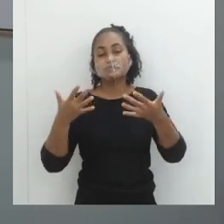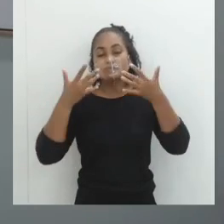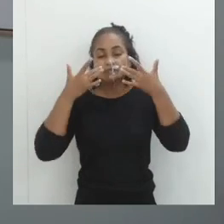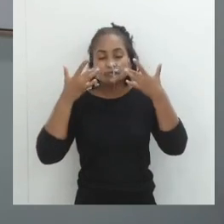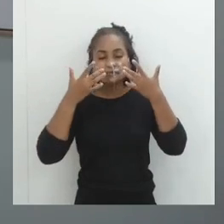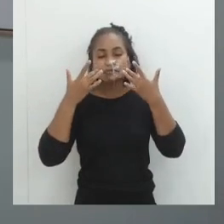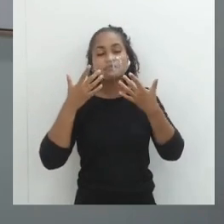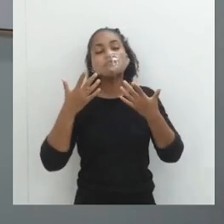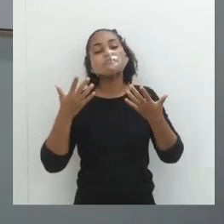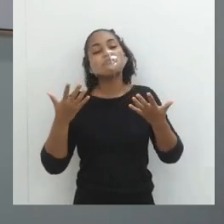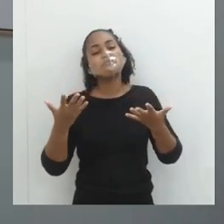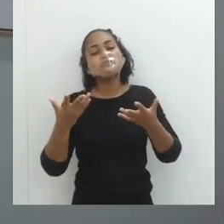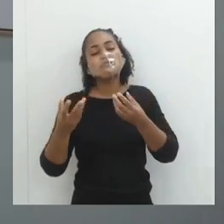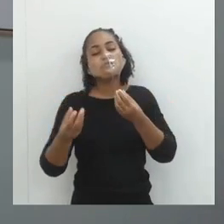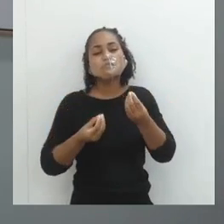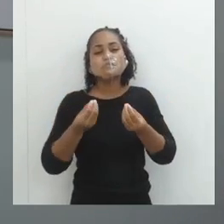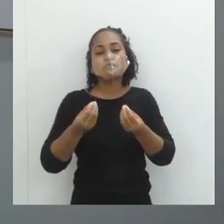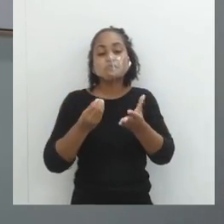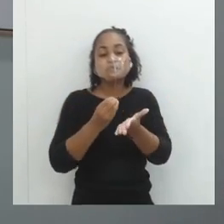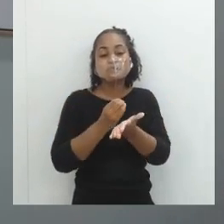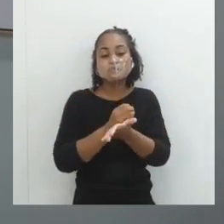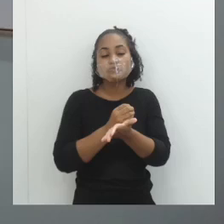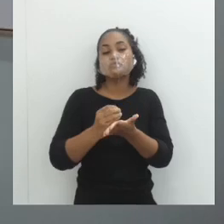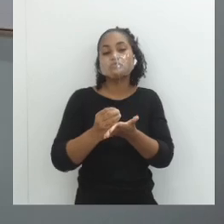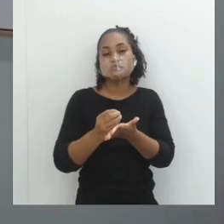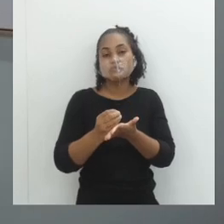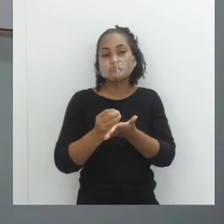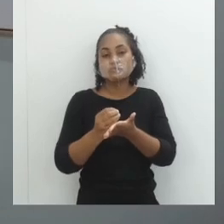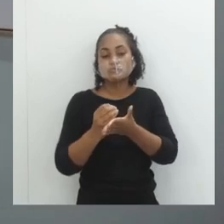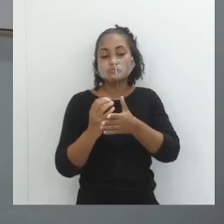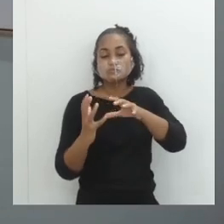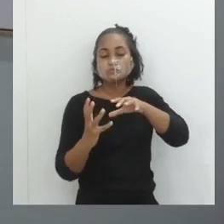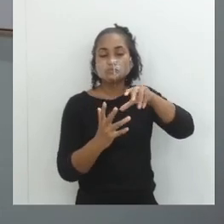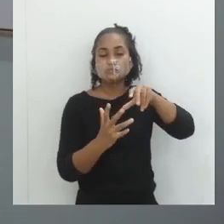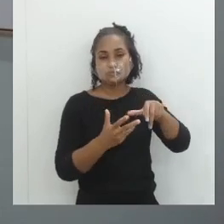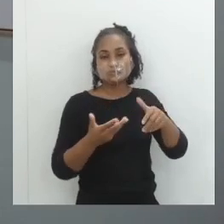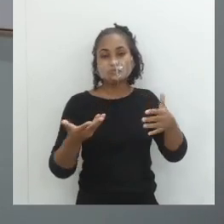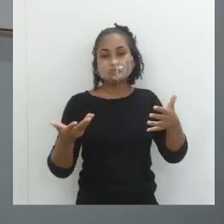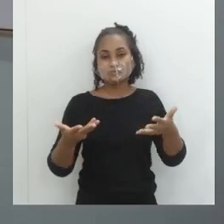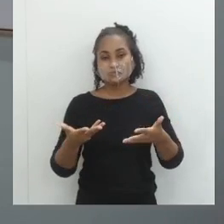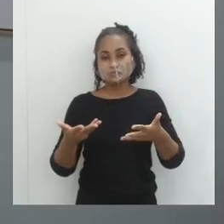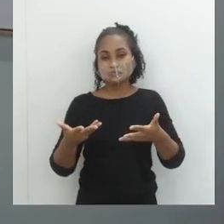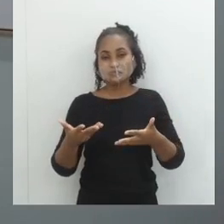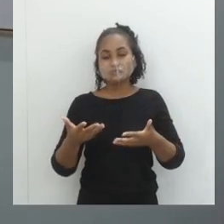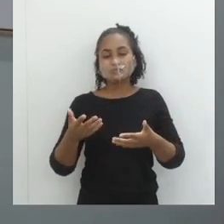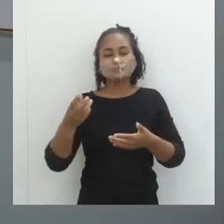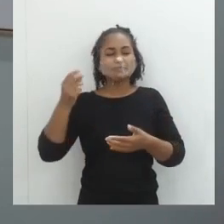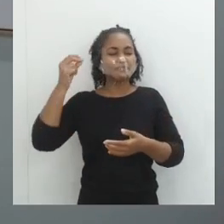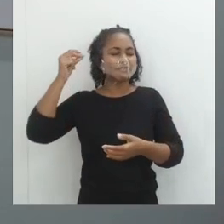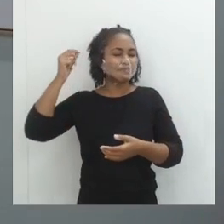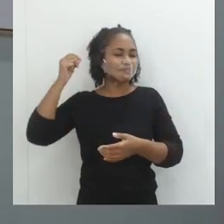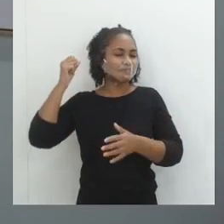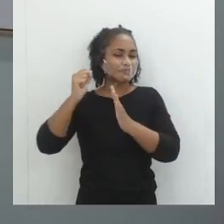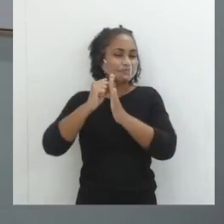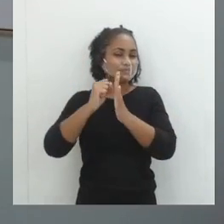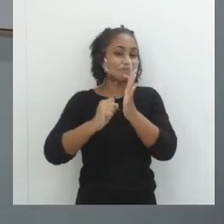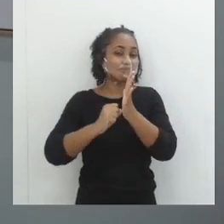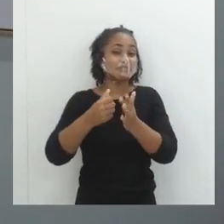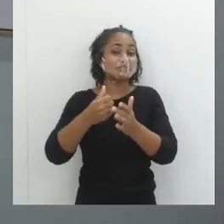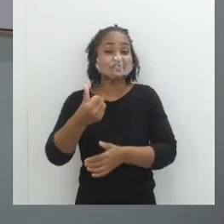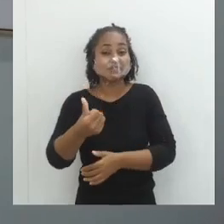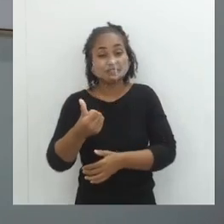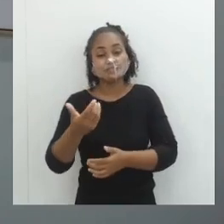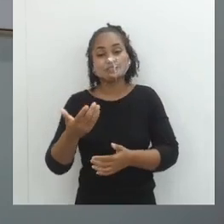Por isso a gente vai ver hoje como é que o teatro ele surge nesse mundo ocidental. Ele vem, desde o século